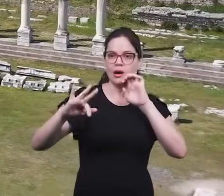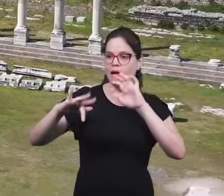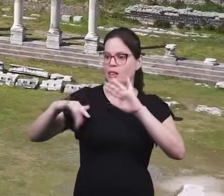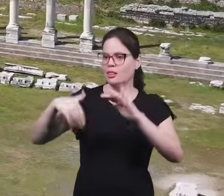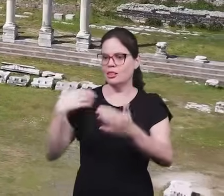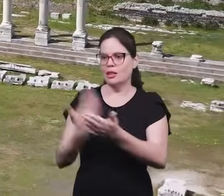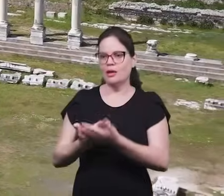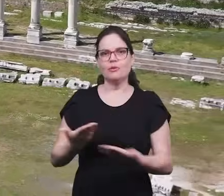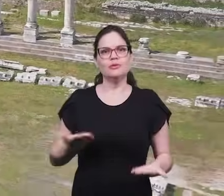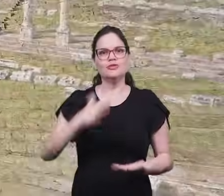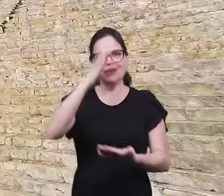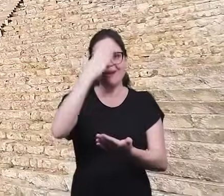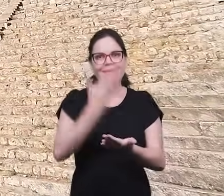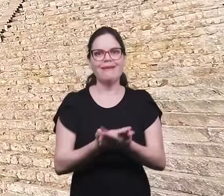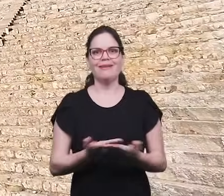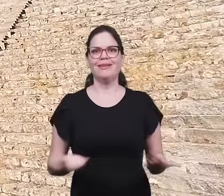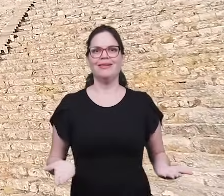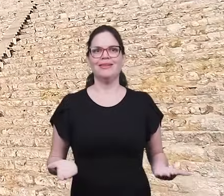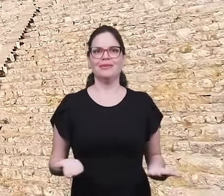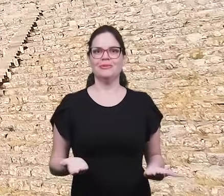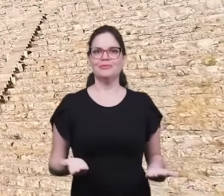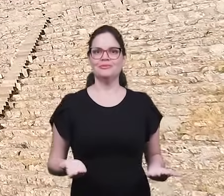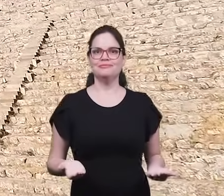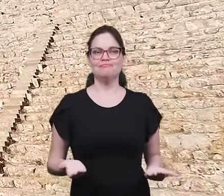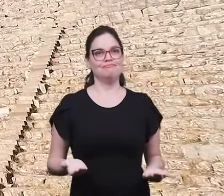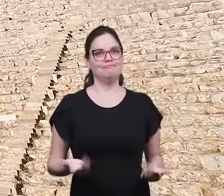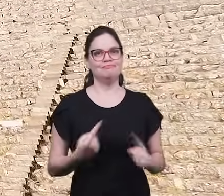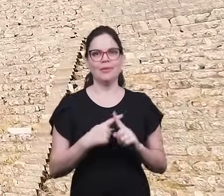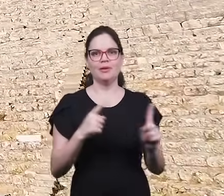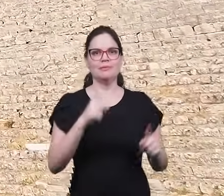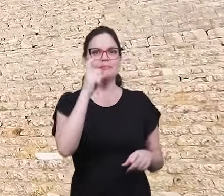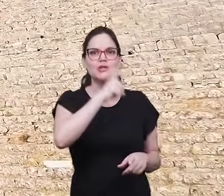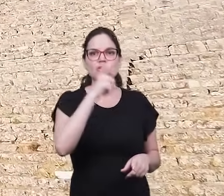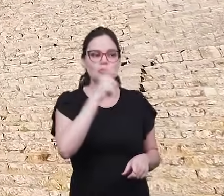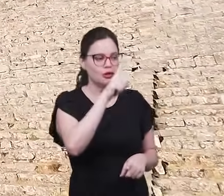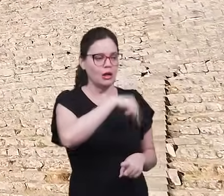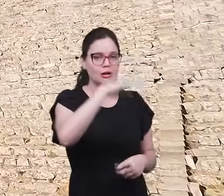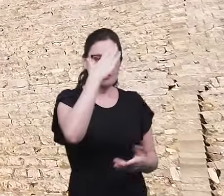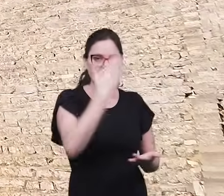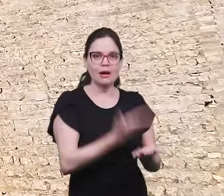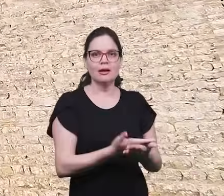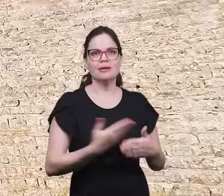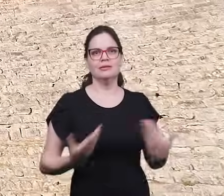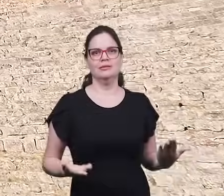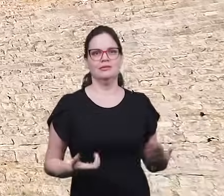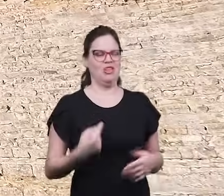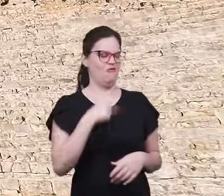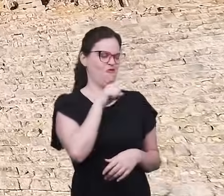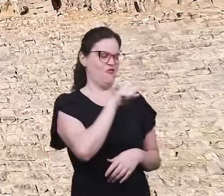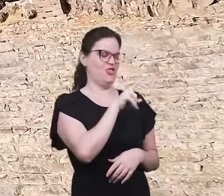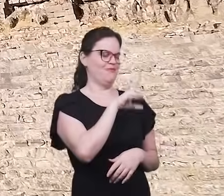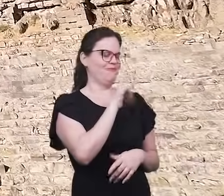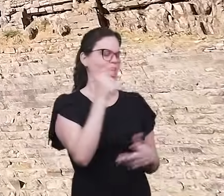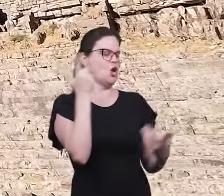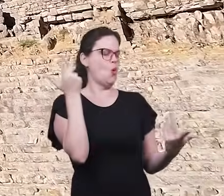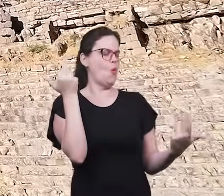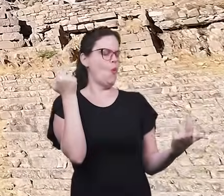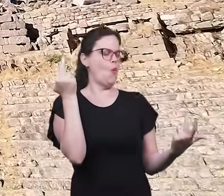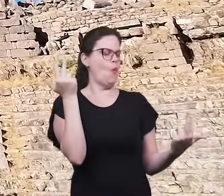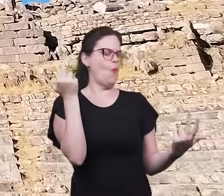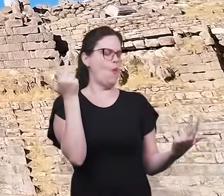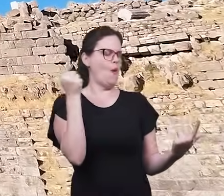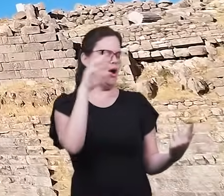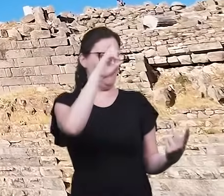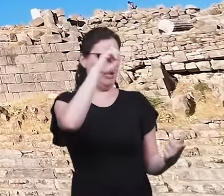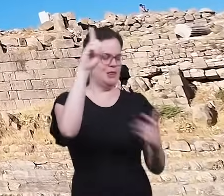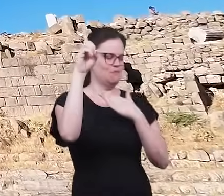ele creu nessa mentira e todo dia está morrendo, mas a mentira está de pé. Você vai ser